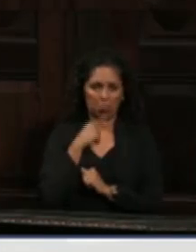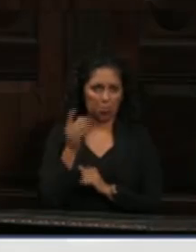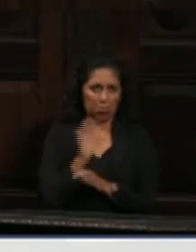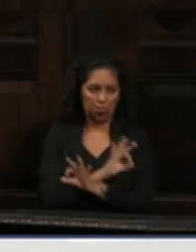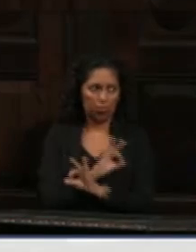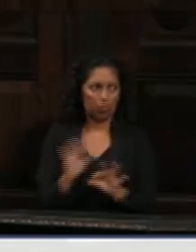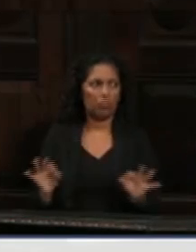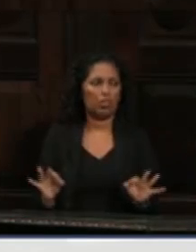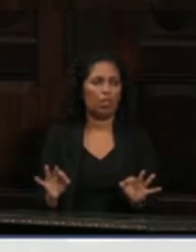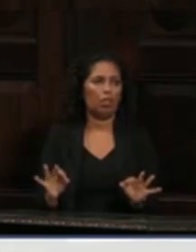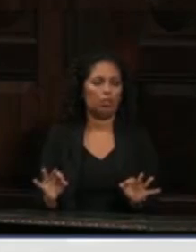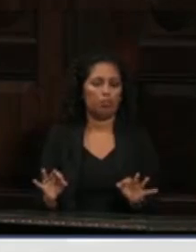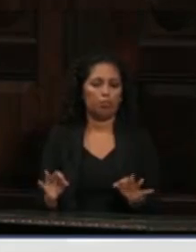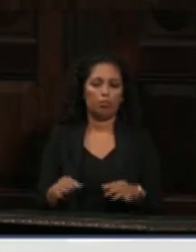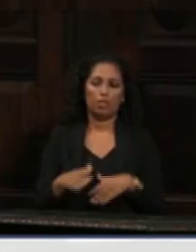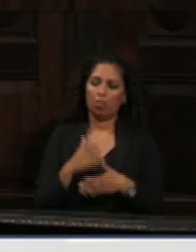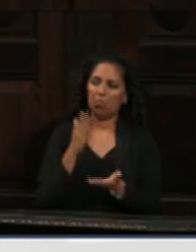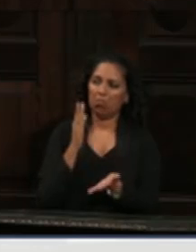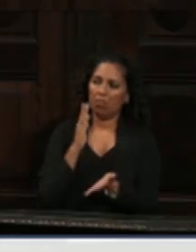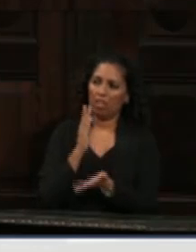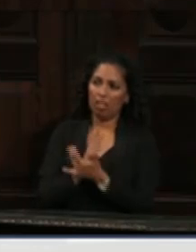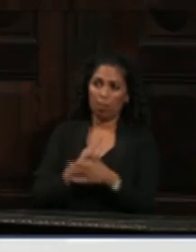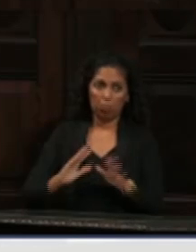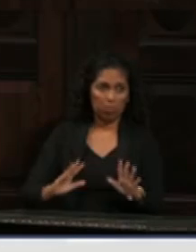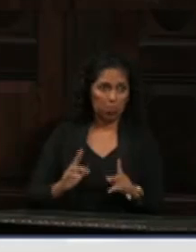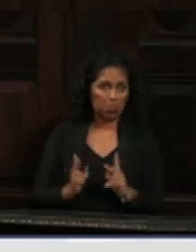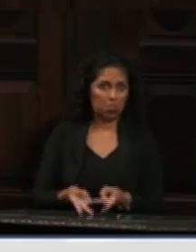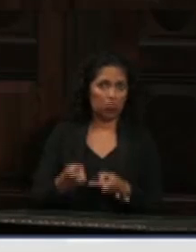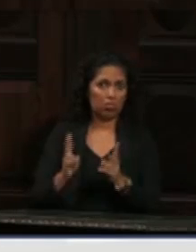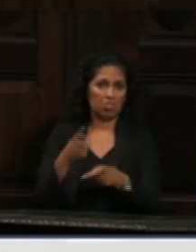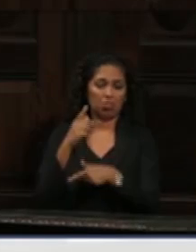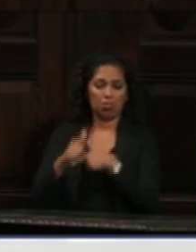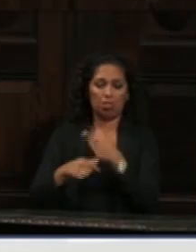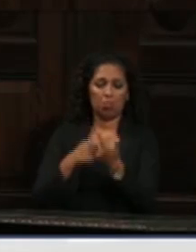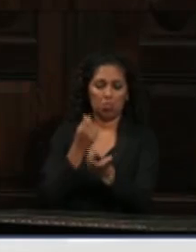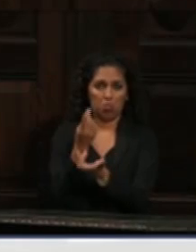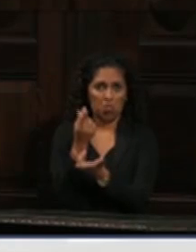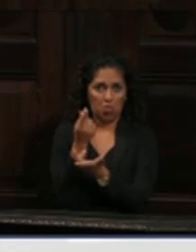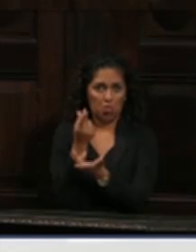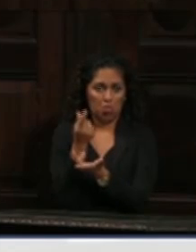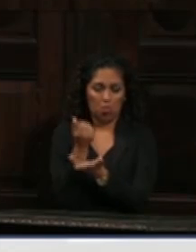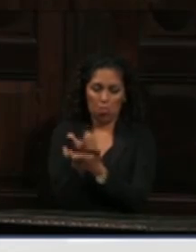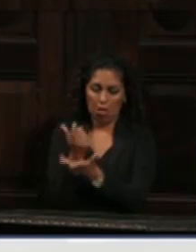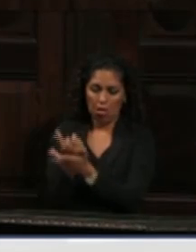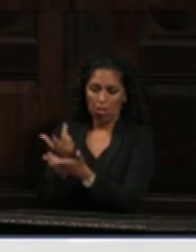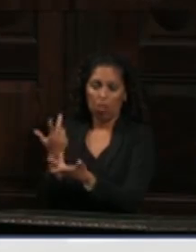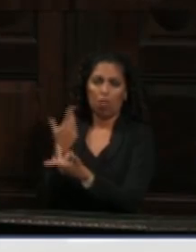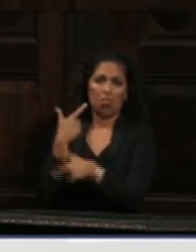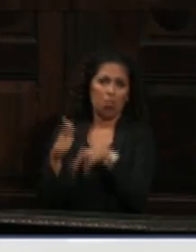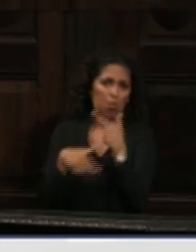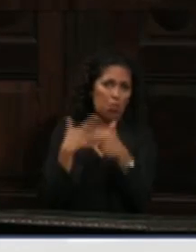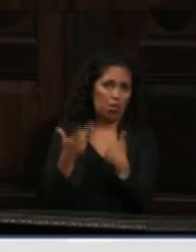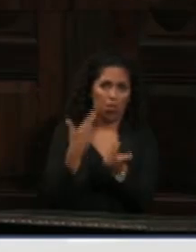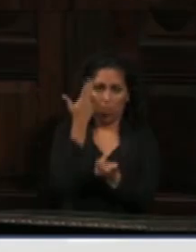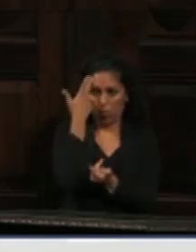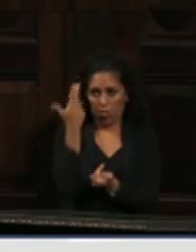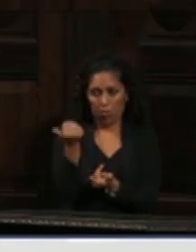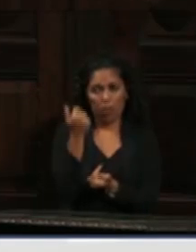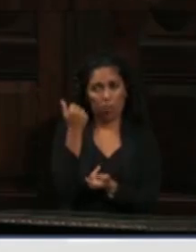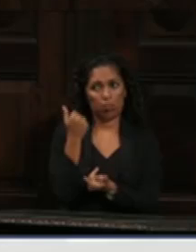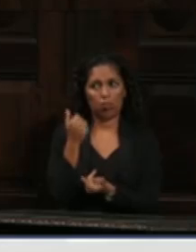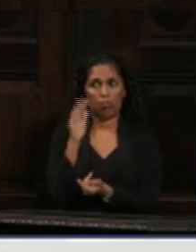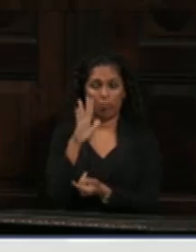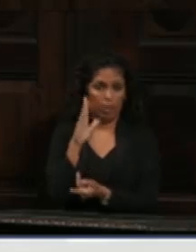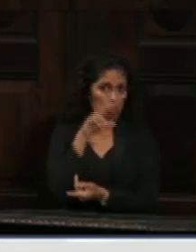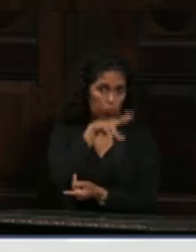fim dos respectivos mandatos, esta representação perdeu o objeto. E